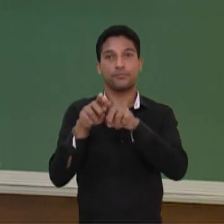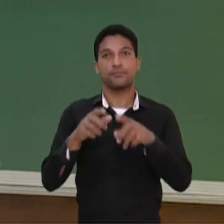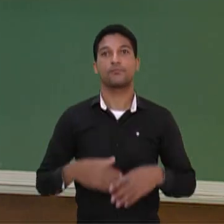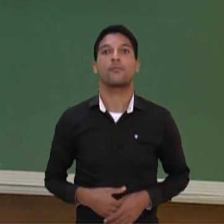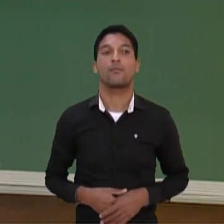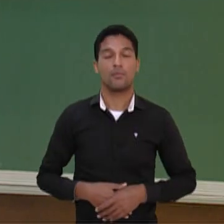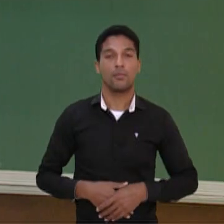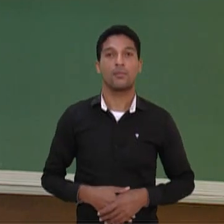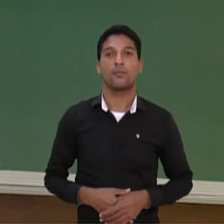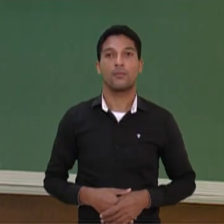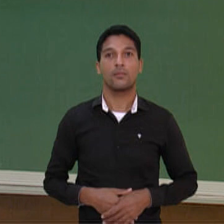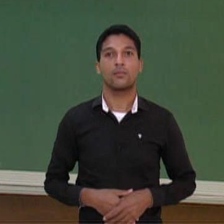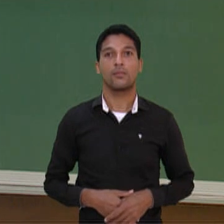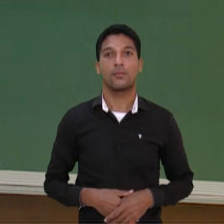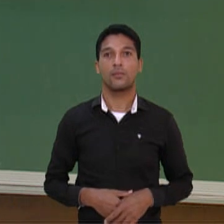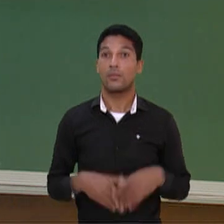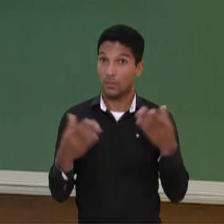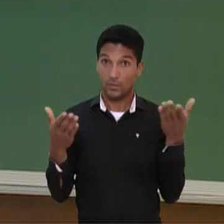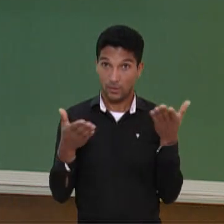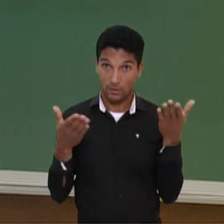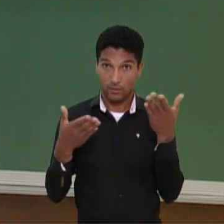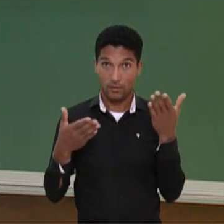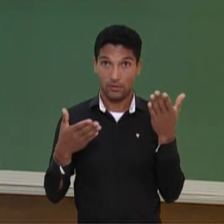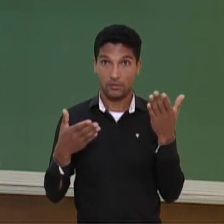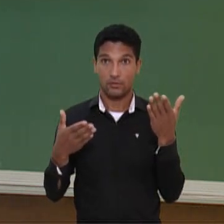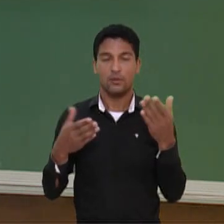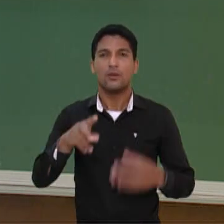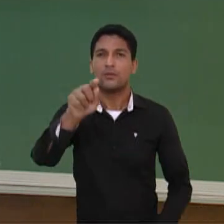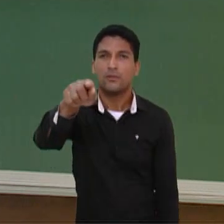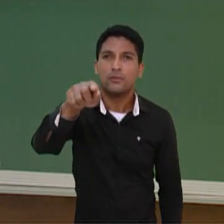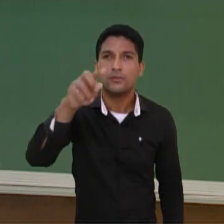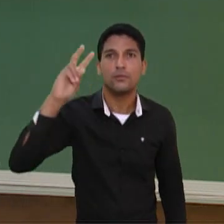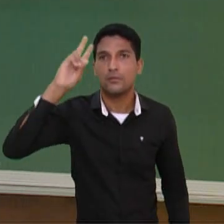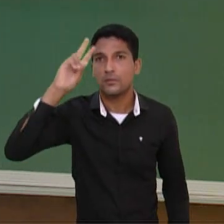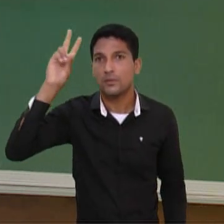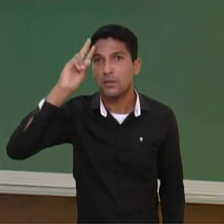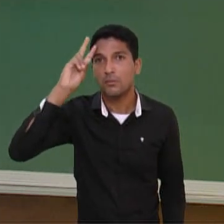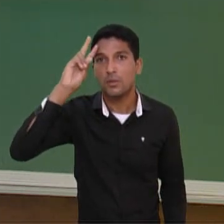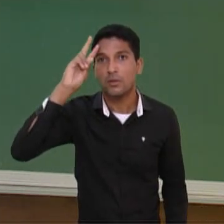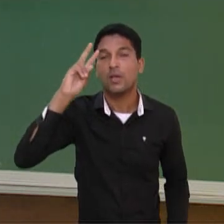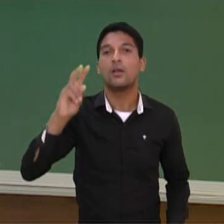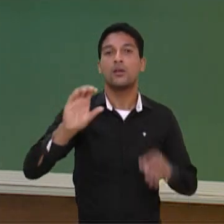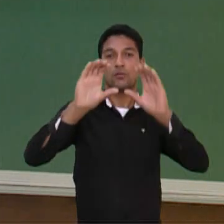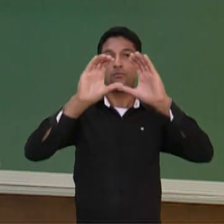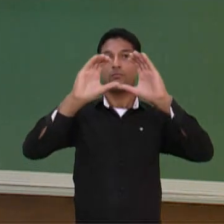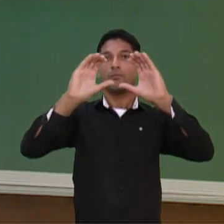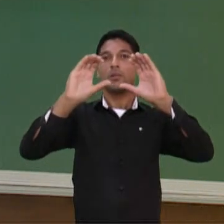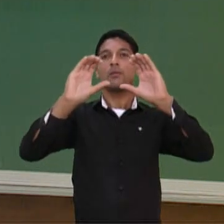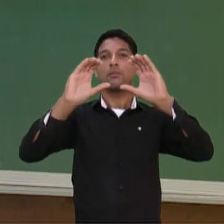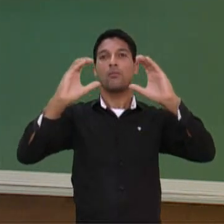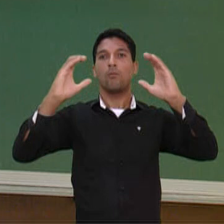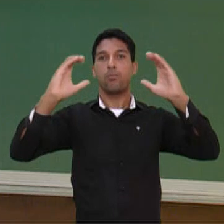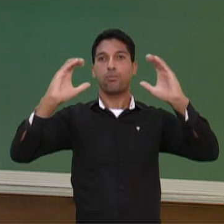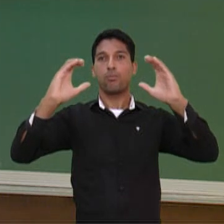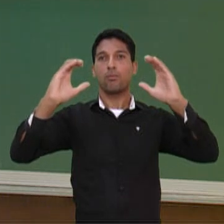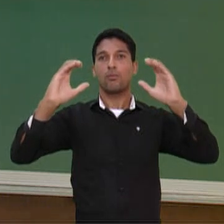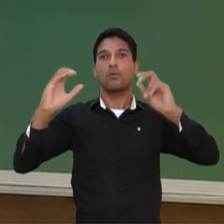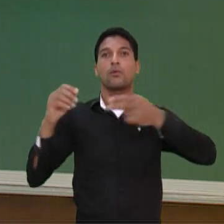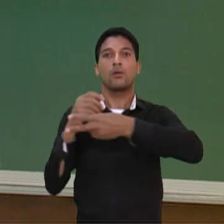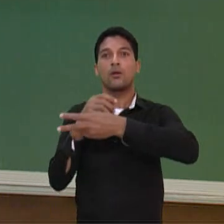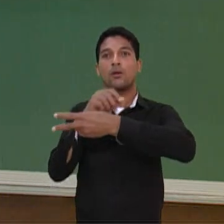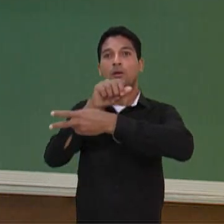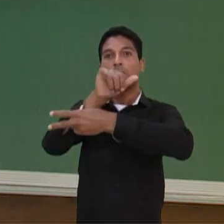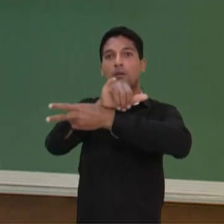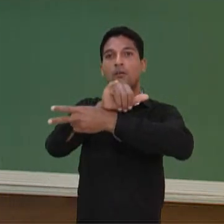Agora, o que nós temos, né? Você lembra lá na função do primeiro grau, né? Na função afim, que você tinha um